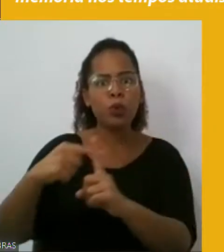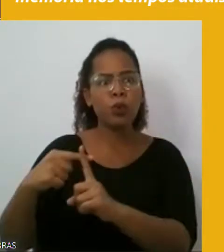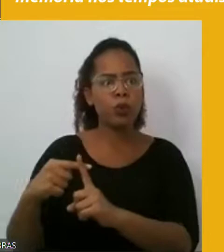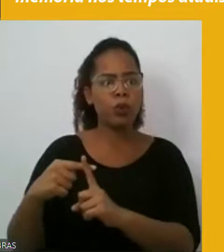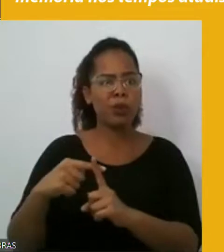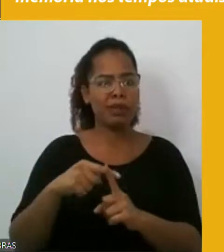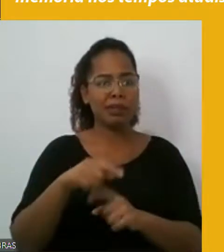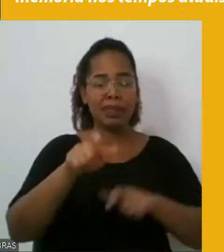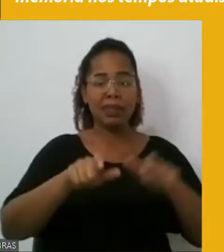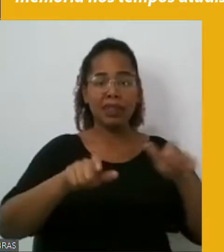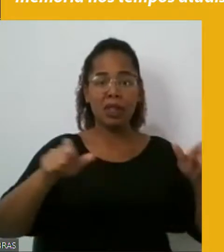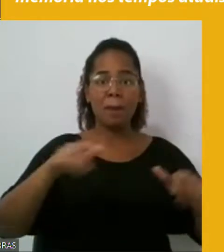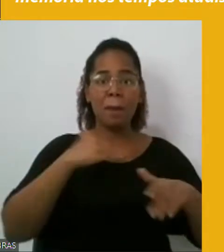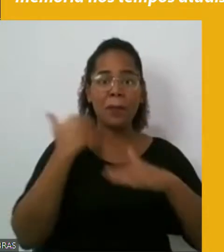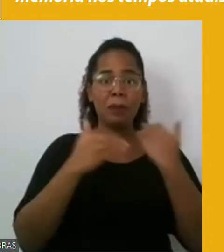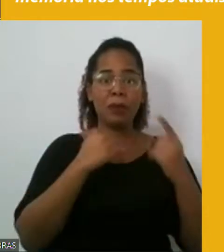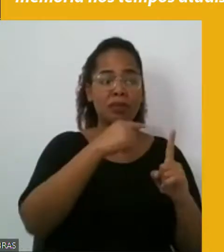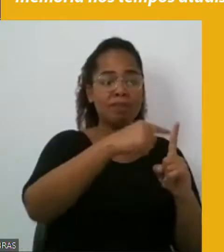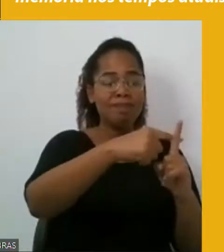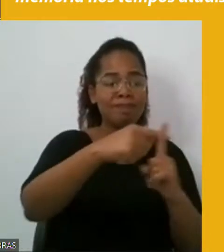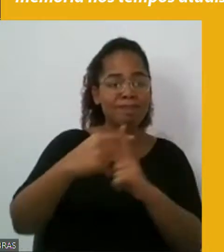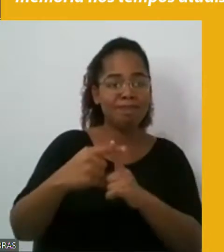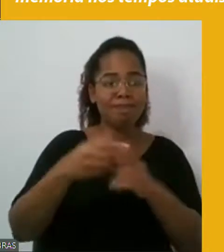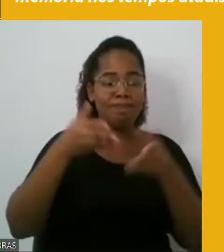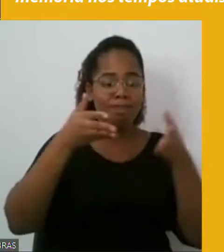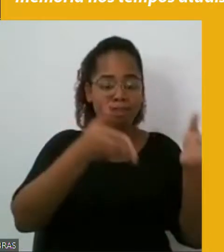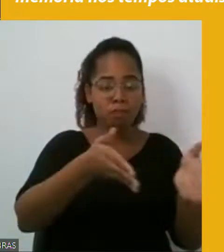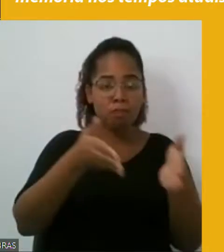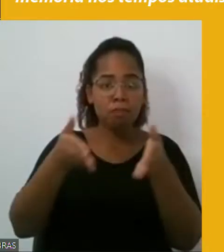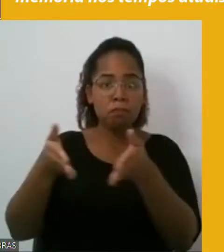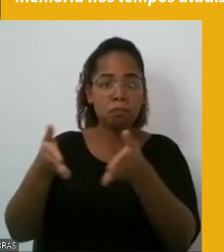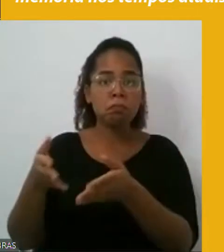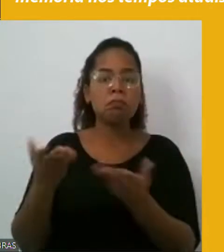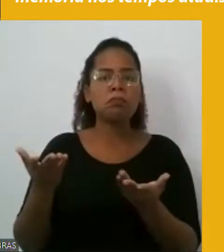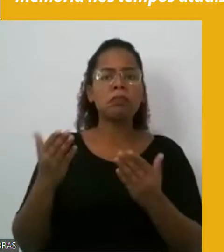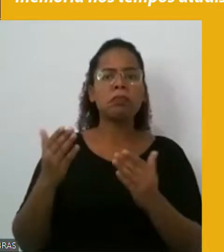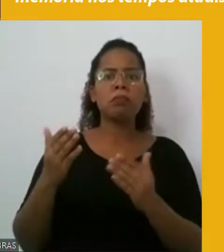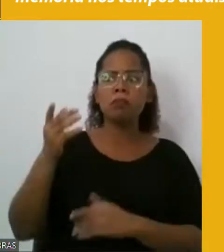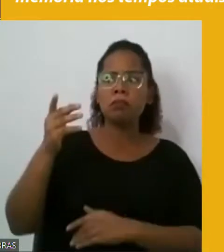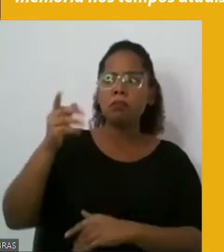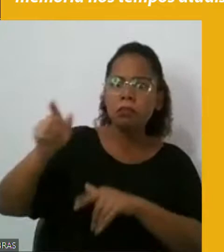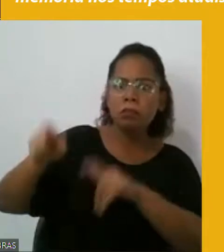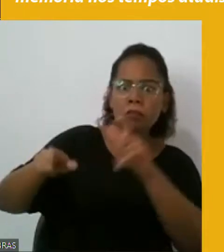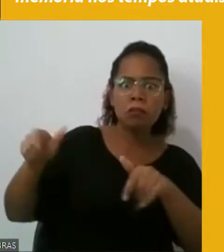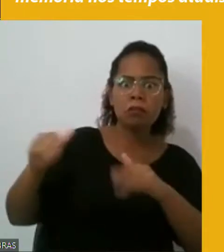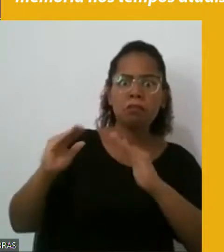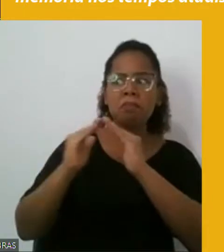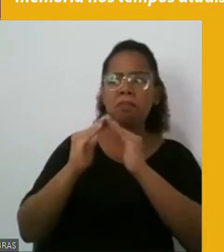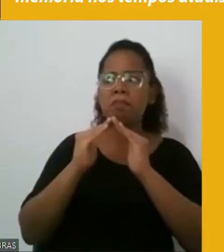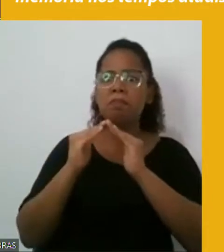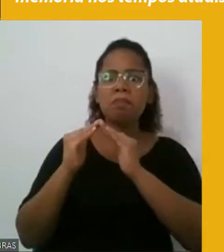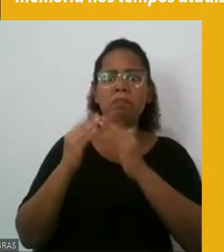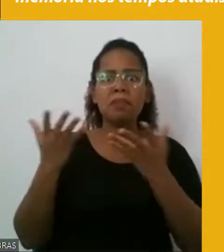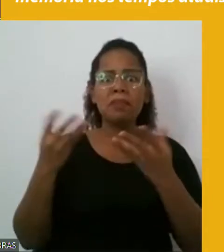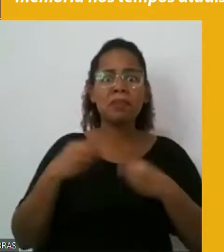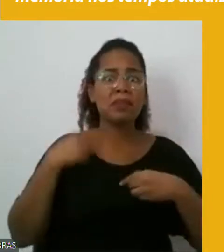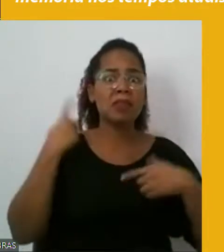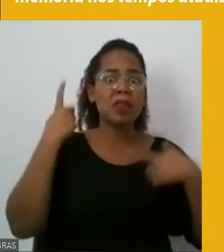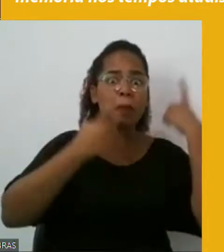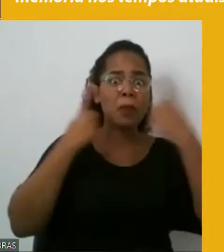das casas particulares em todos os bairros, reclama-se ainda contra o abandono de mortes